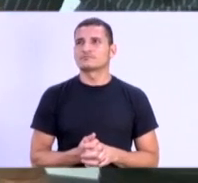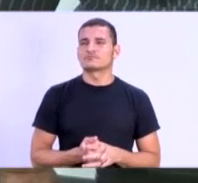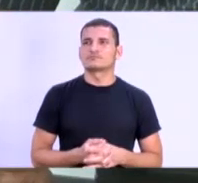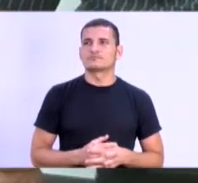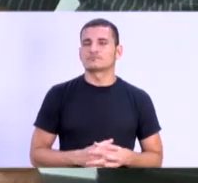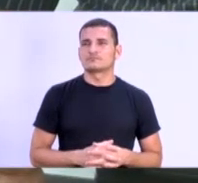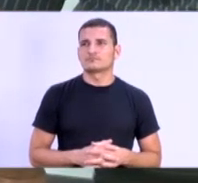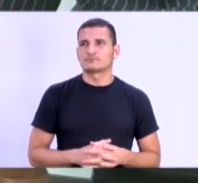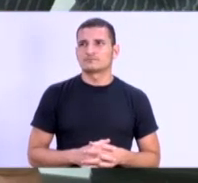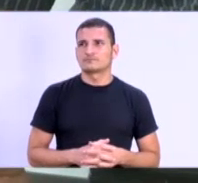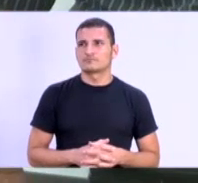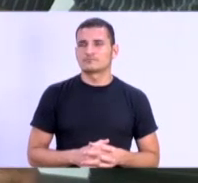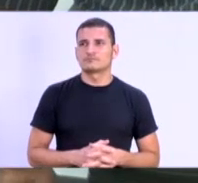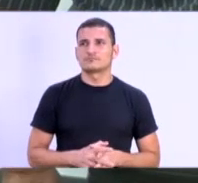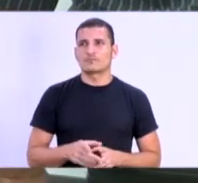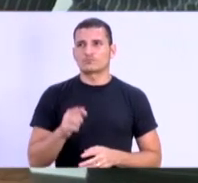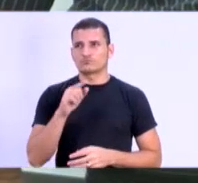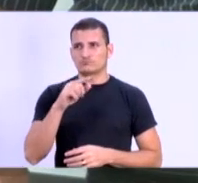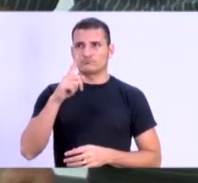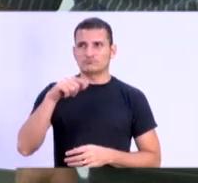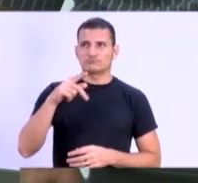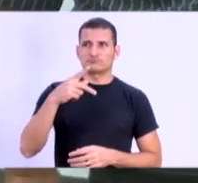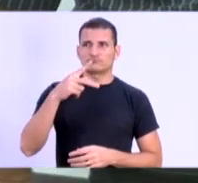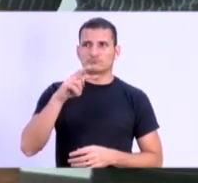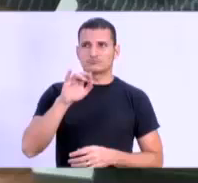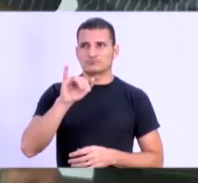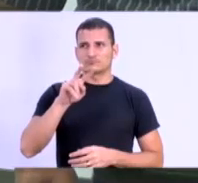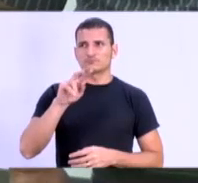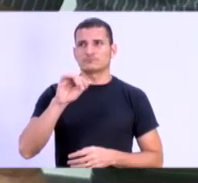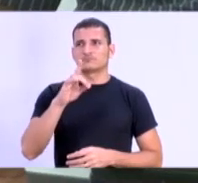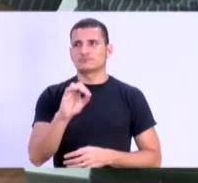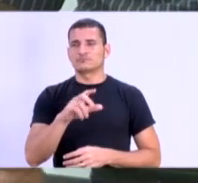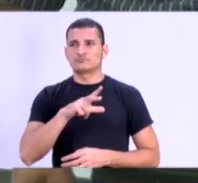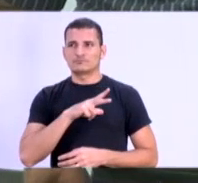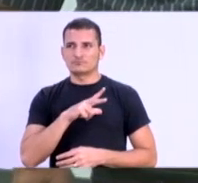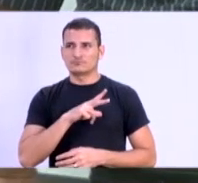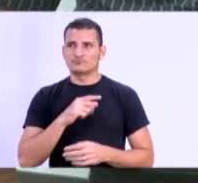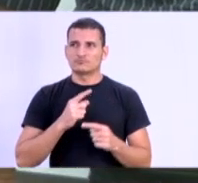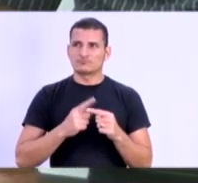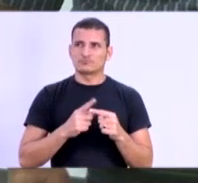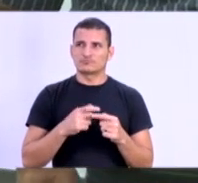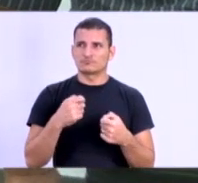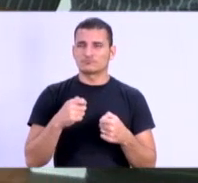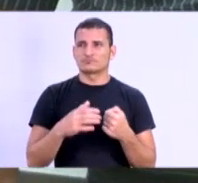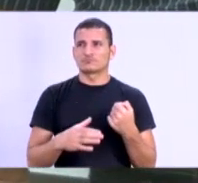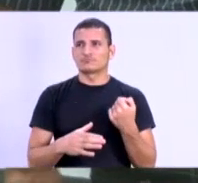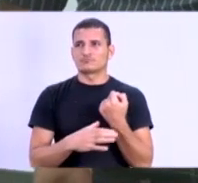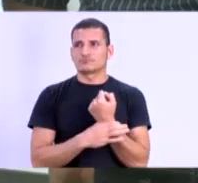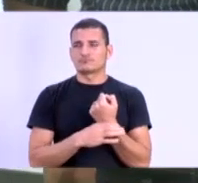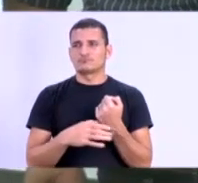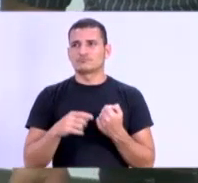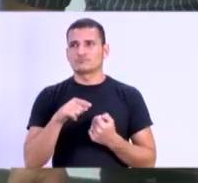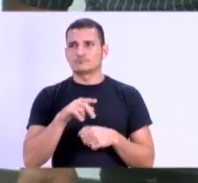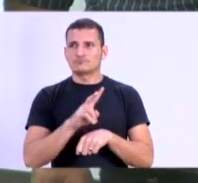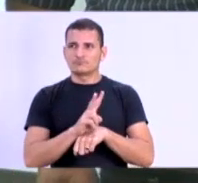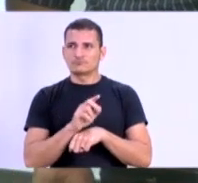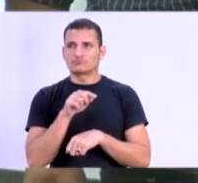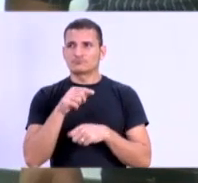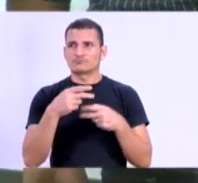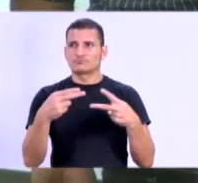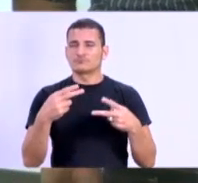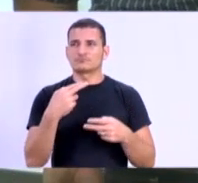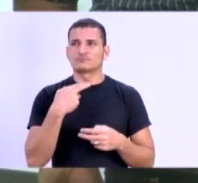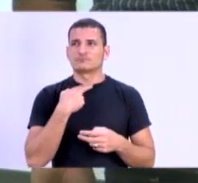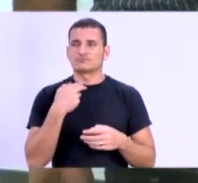são definidos como privados. E por que nós definimos como privado? Porque a gente precisa garantir a consistência desse objeto. Eu não posso